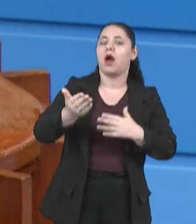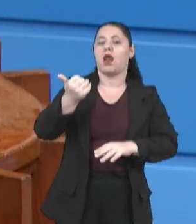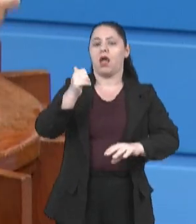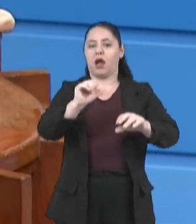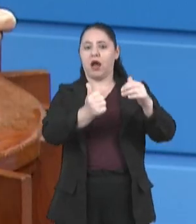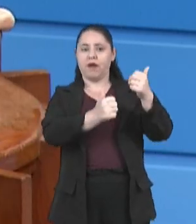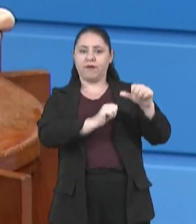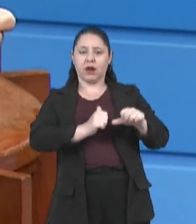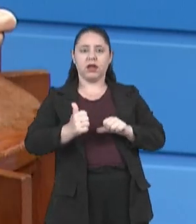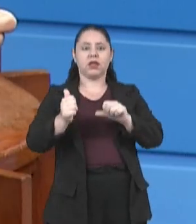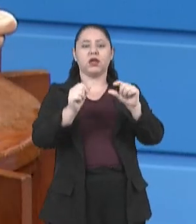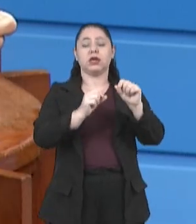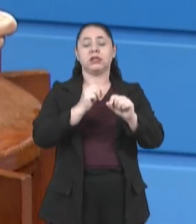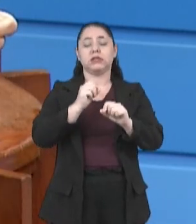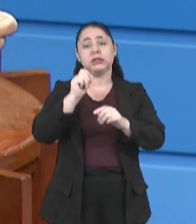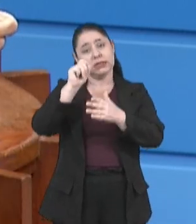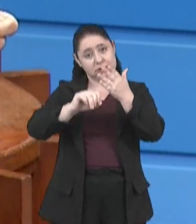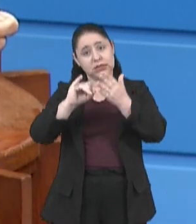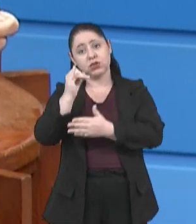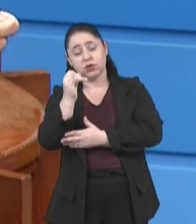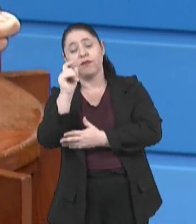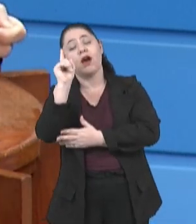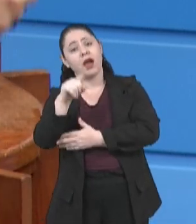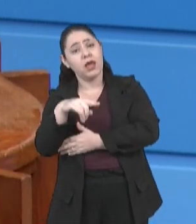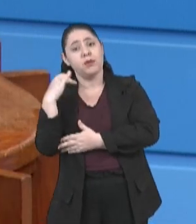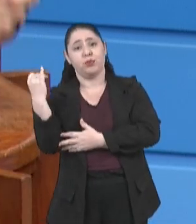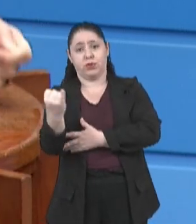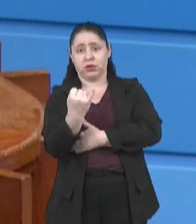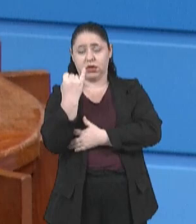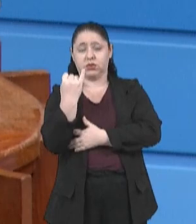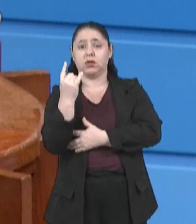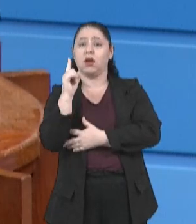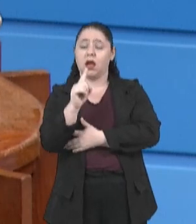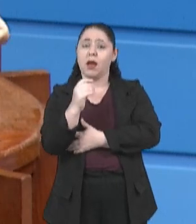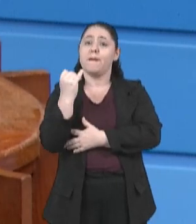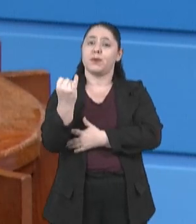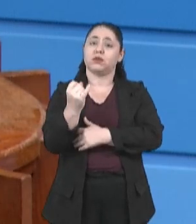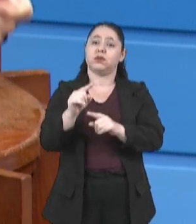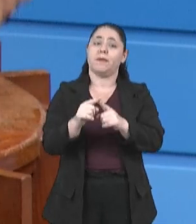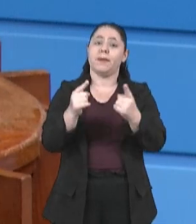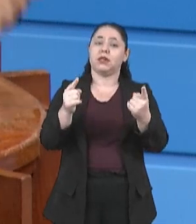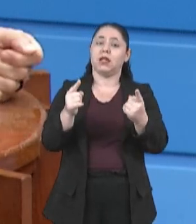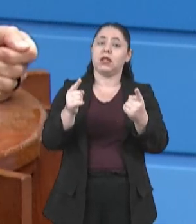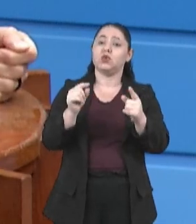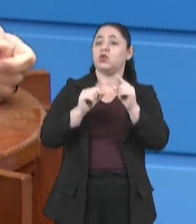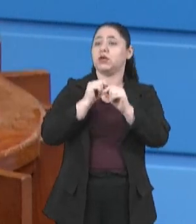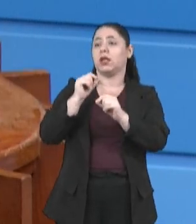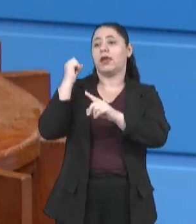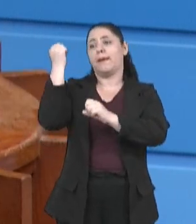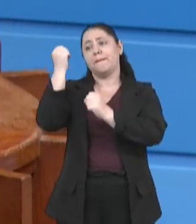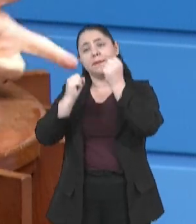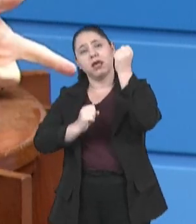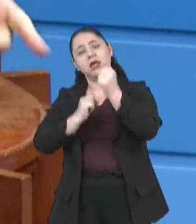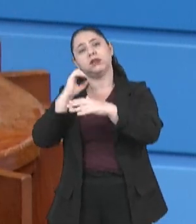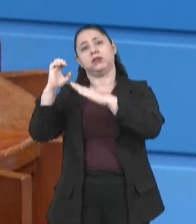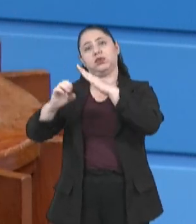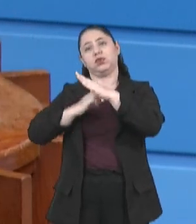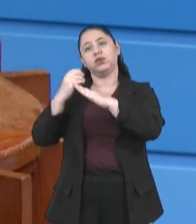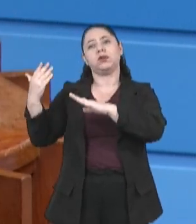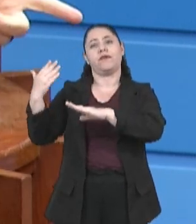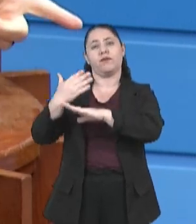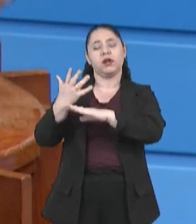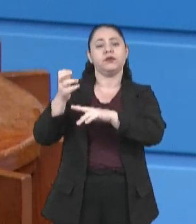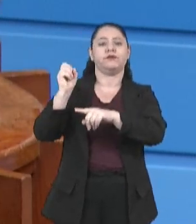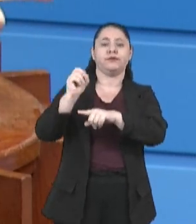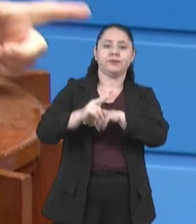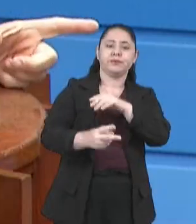fiscal ainda é importante. Incentivo fiscal atrai empresas, atrai indústrias,